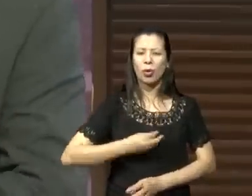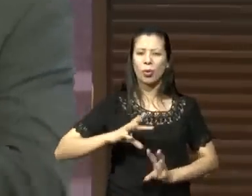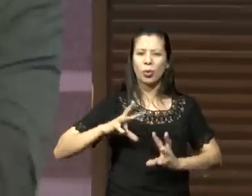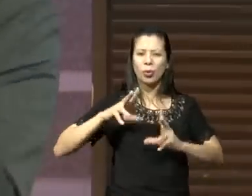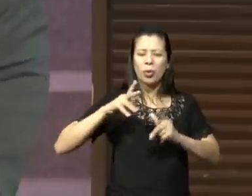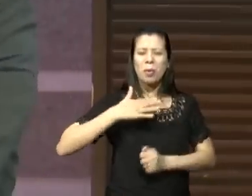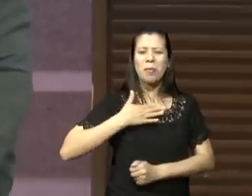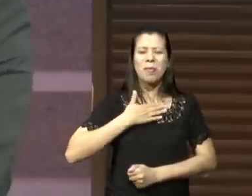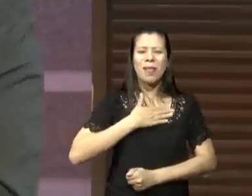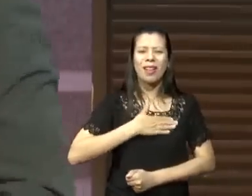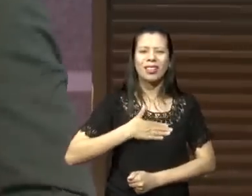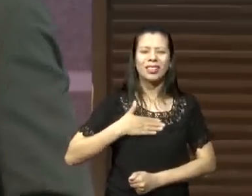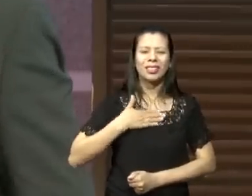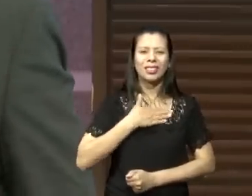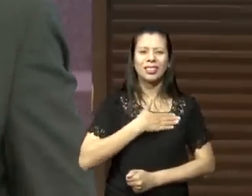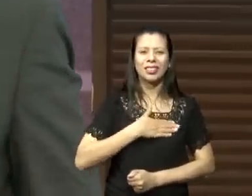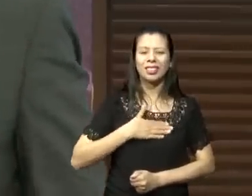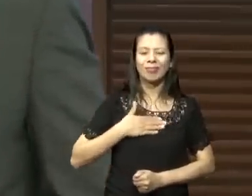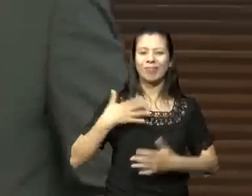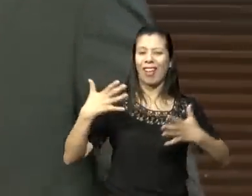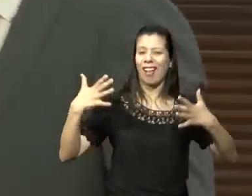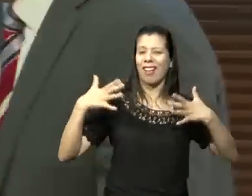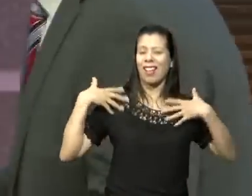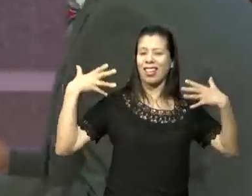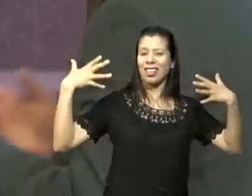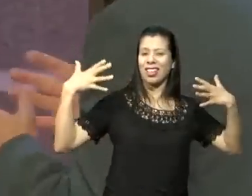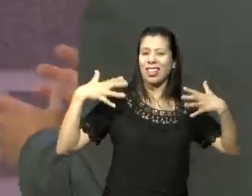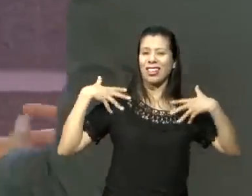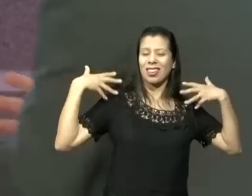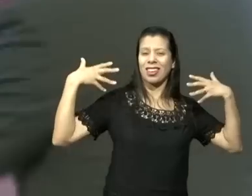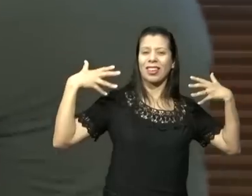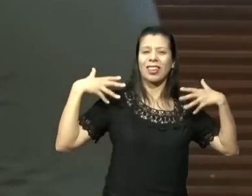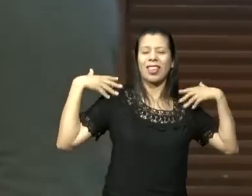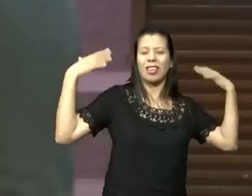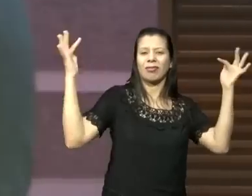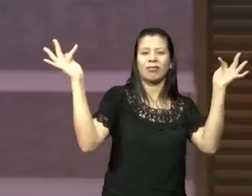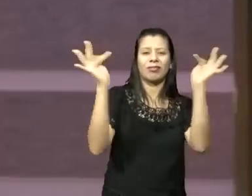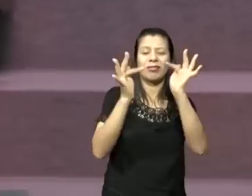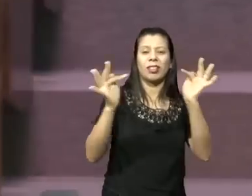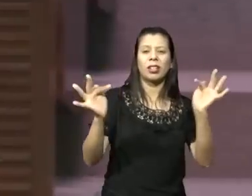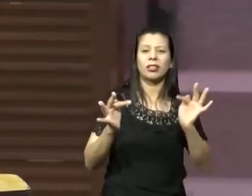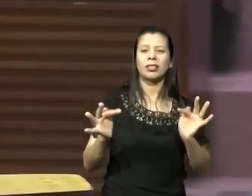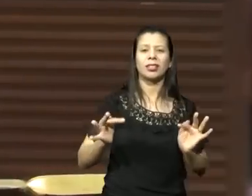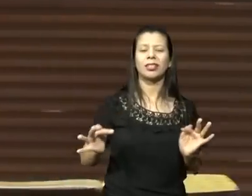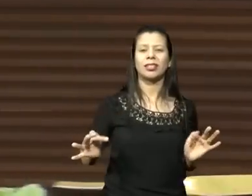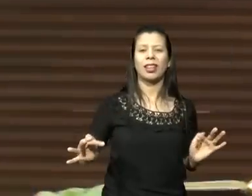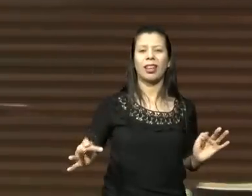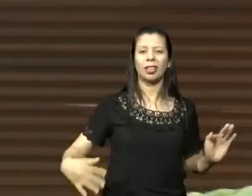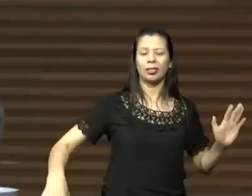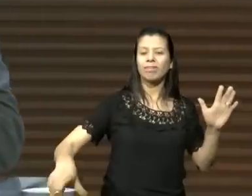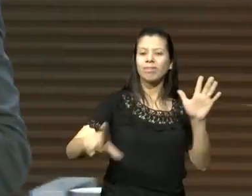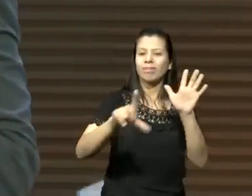o justo tem prazer na lei de Deus a Bíblia diz que quando Deus viu Jesus sair